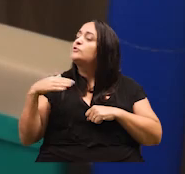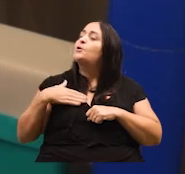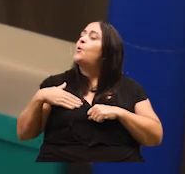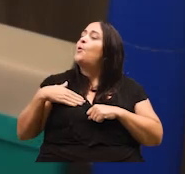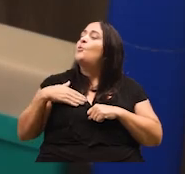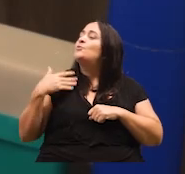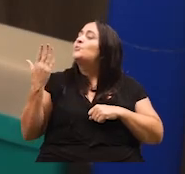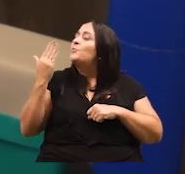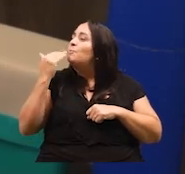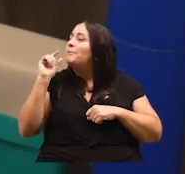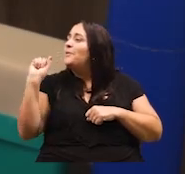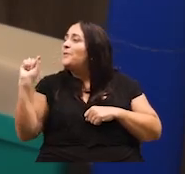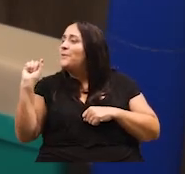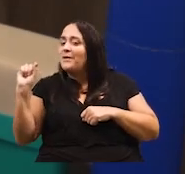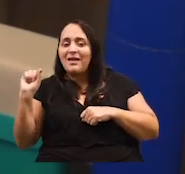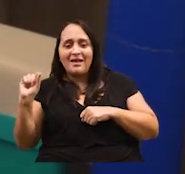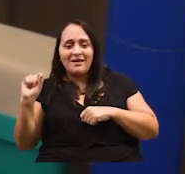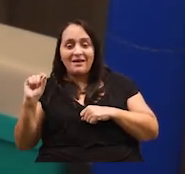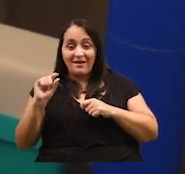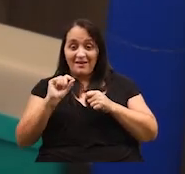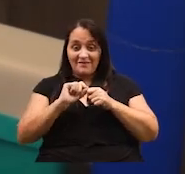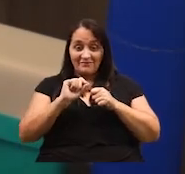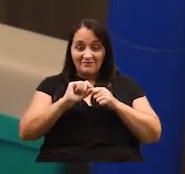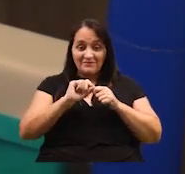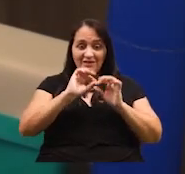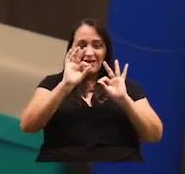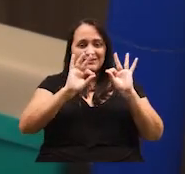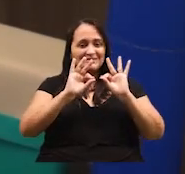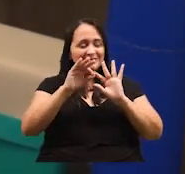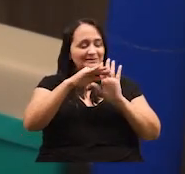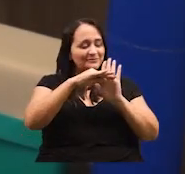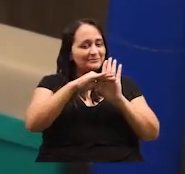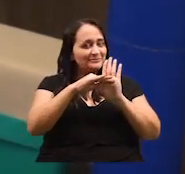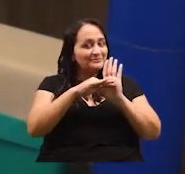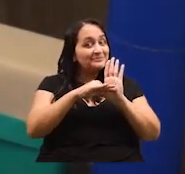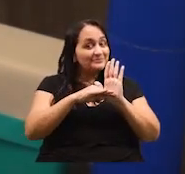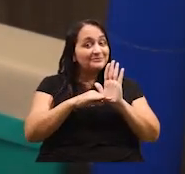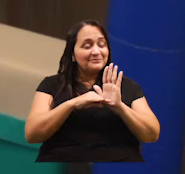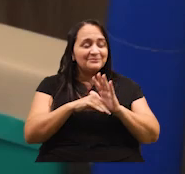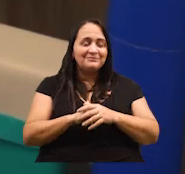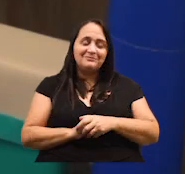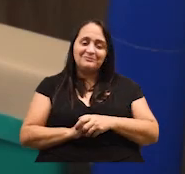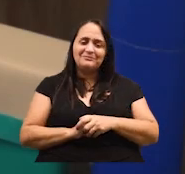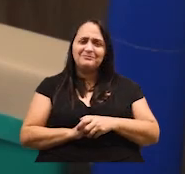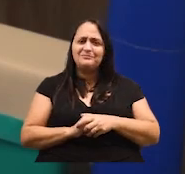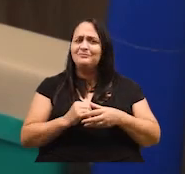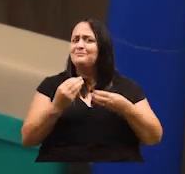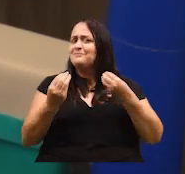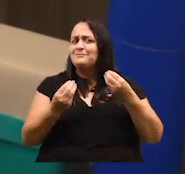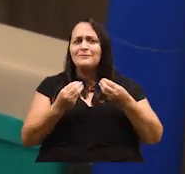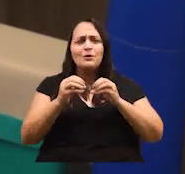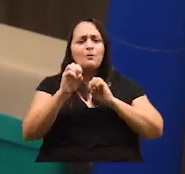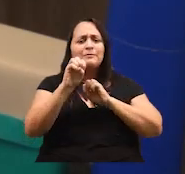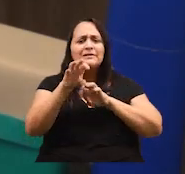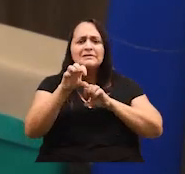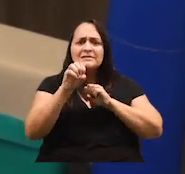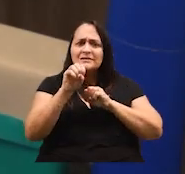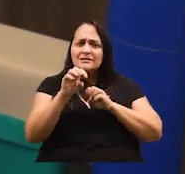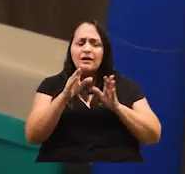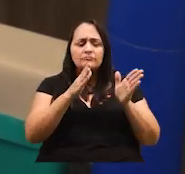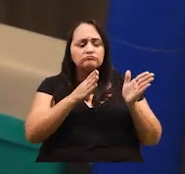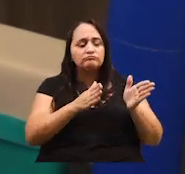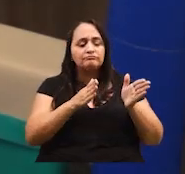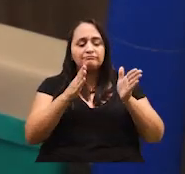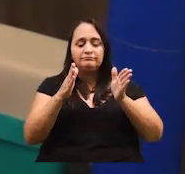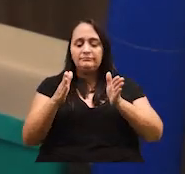você, tá bom? Mas o objetivo, como eu trouxe do texto Receitas, é ensinar mesmo, passo a passo,